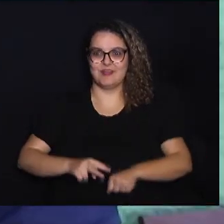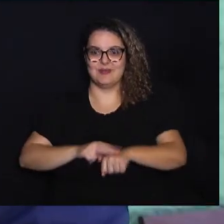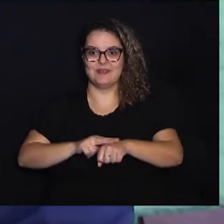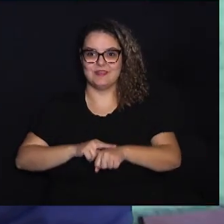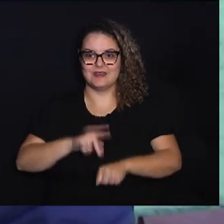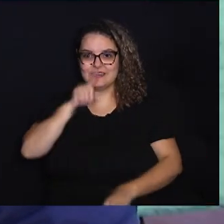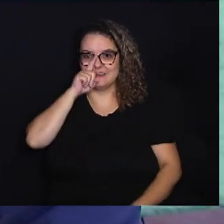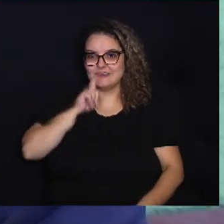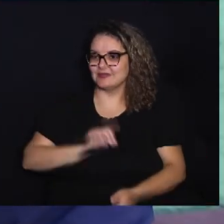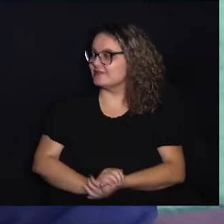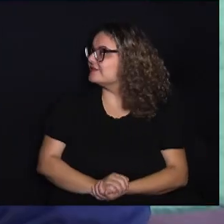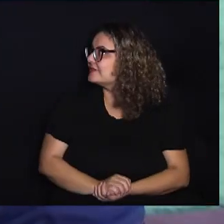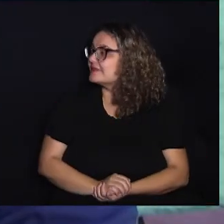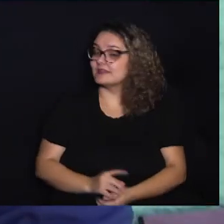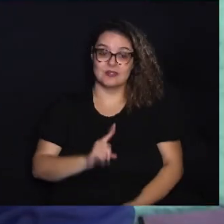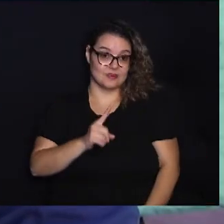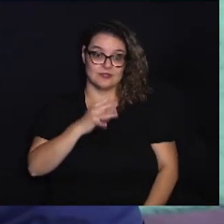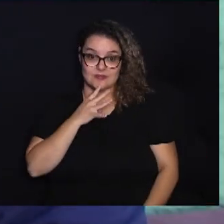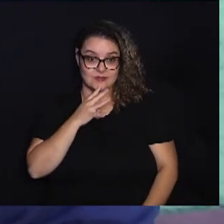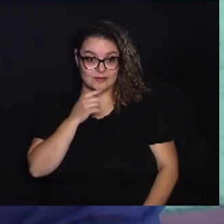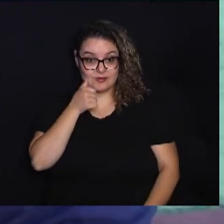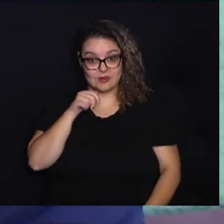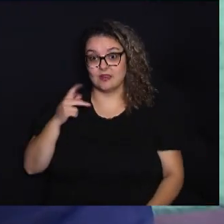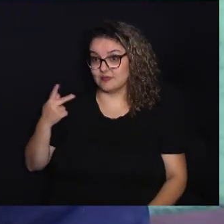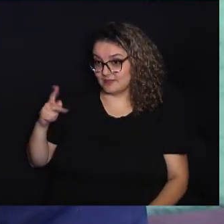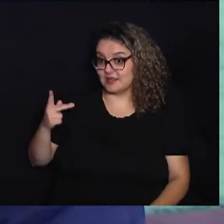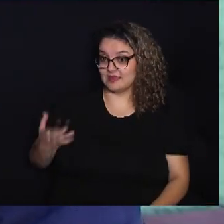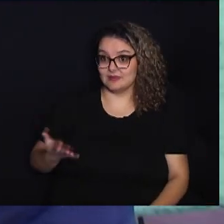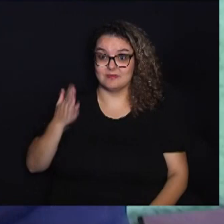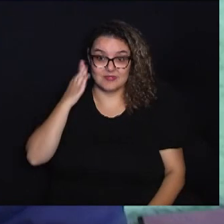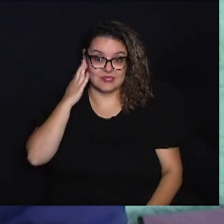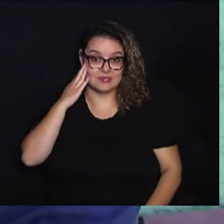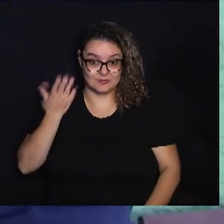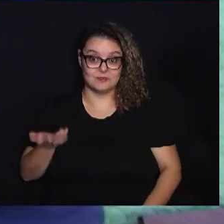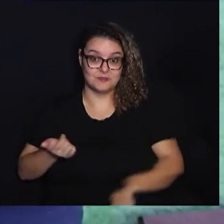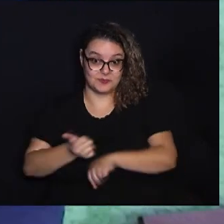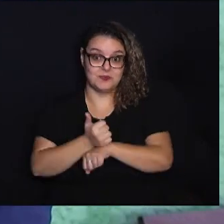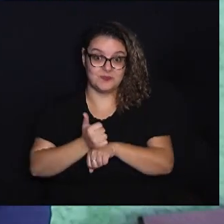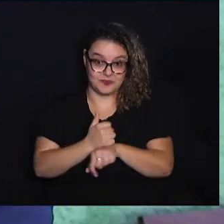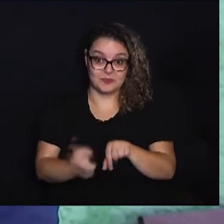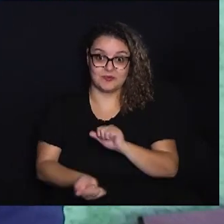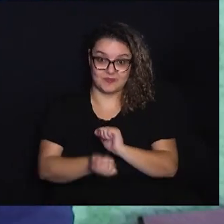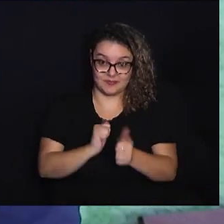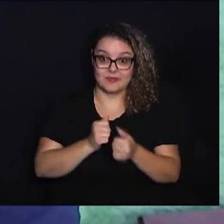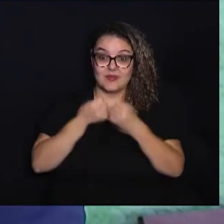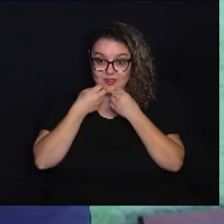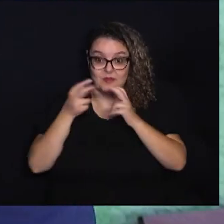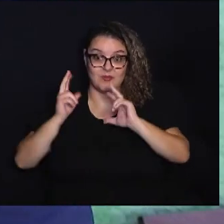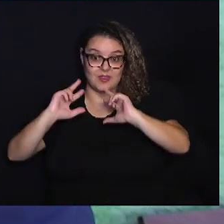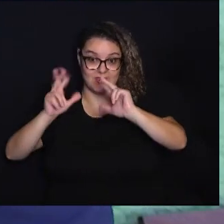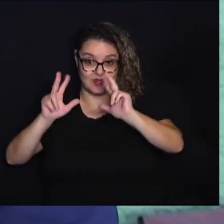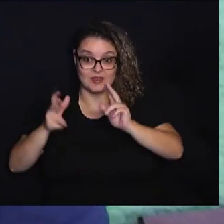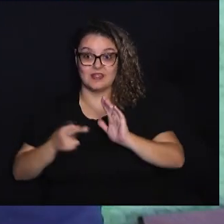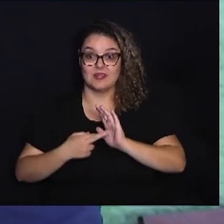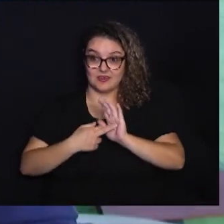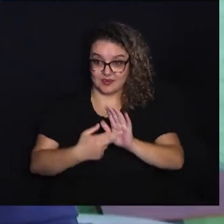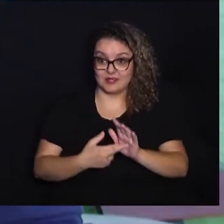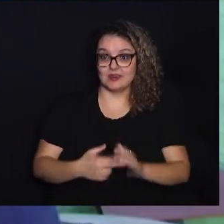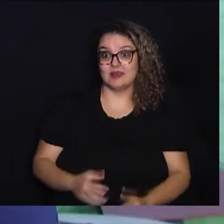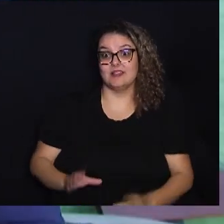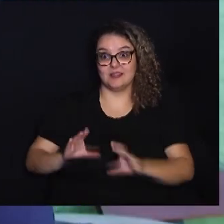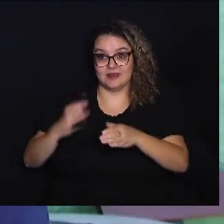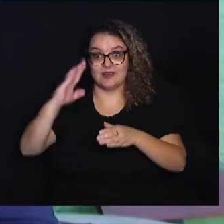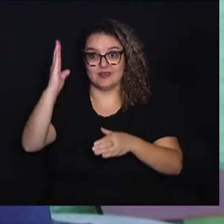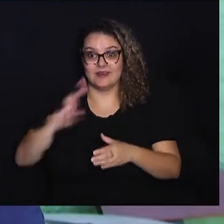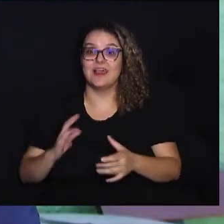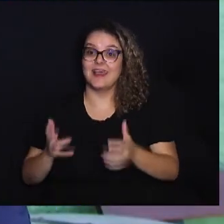Eu não conhecia muito sobre ela mas eu sabia que ela era uma jogadora jogadora boa de vôle que representava a seleção brasileira a eu